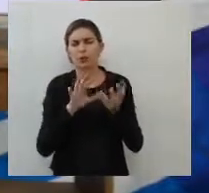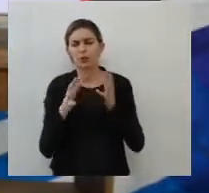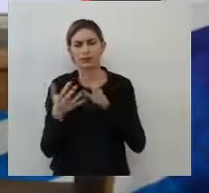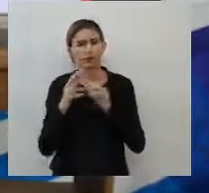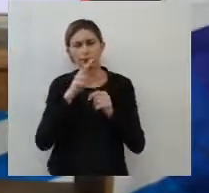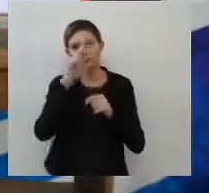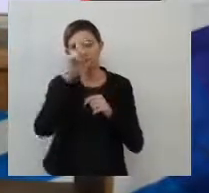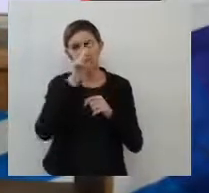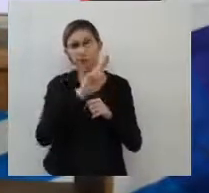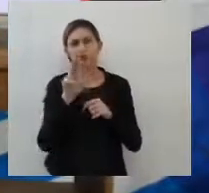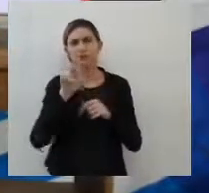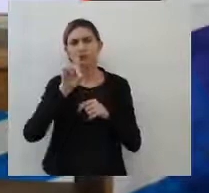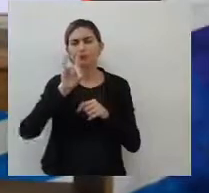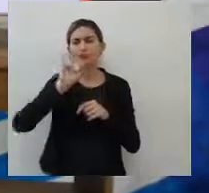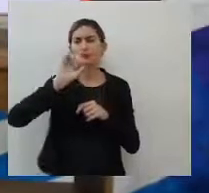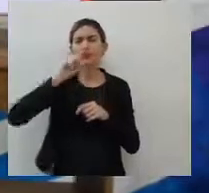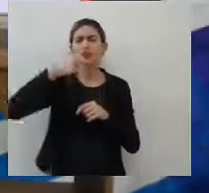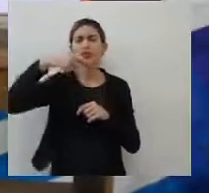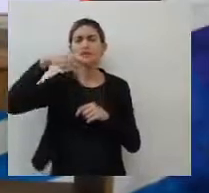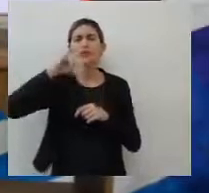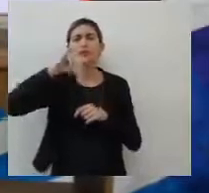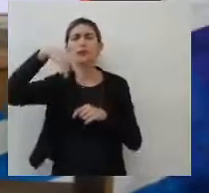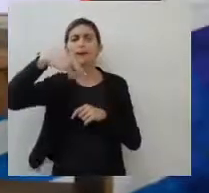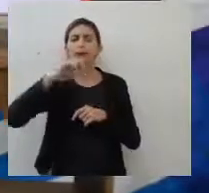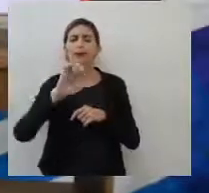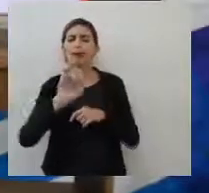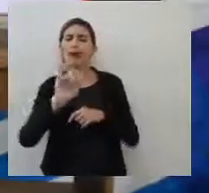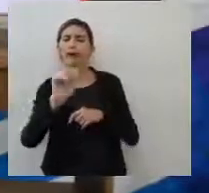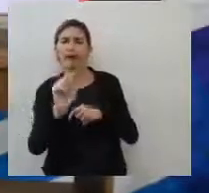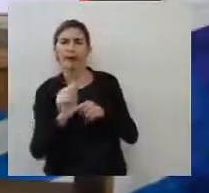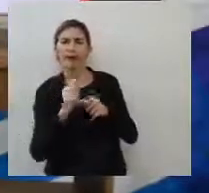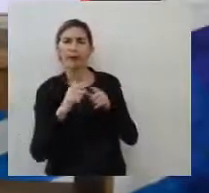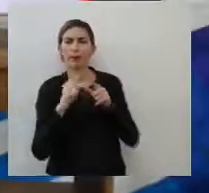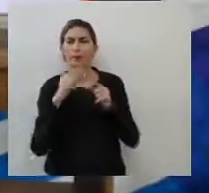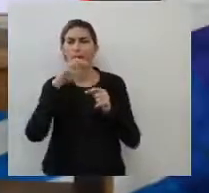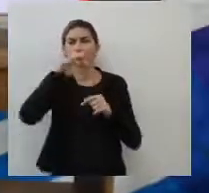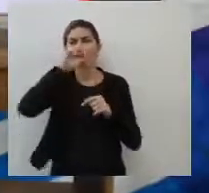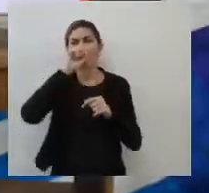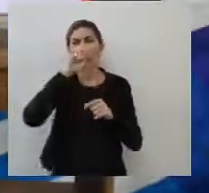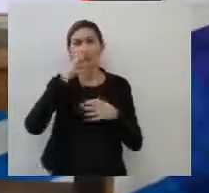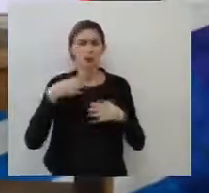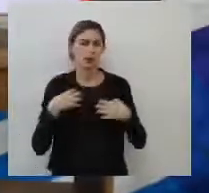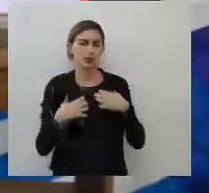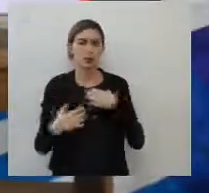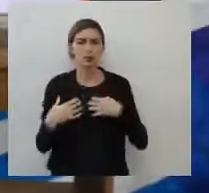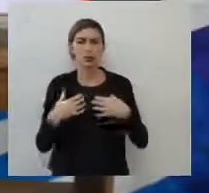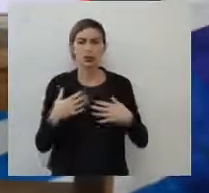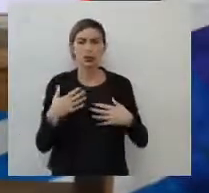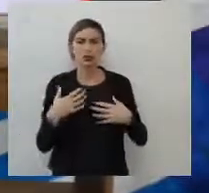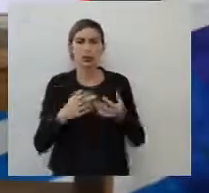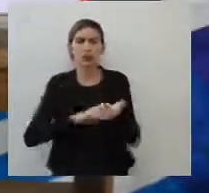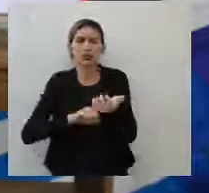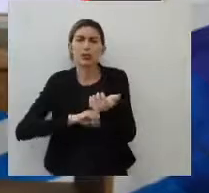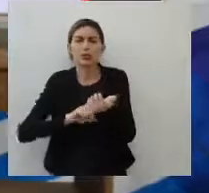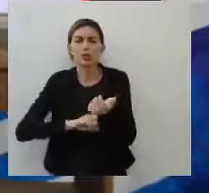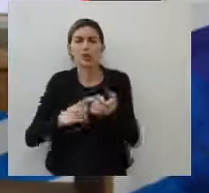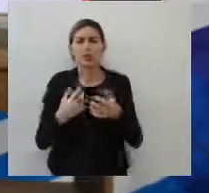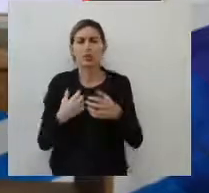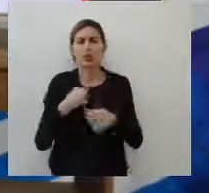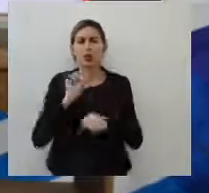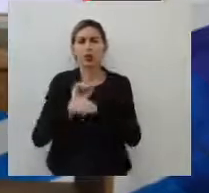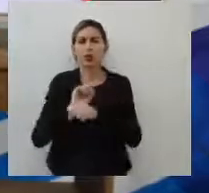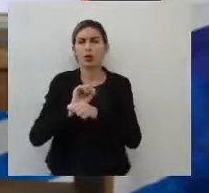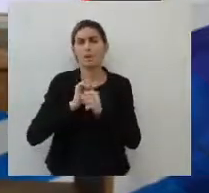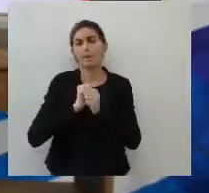não lembro não, dispneia, lembrei. Ele tinha um problema respiratório, ele ficou muito ansioso e acabou sendo adiado